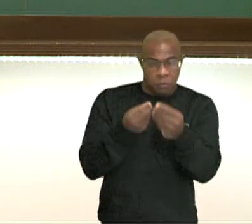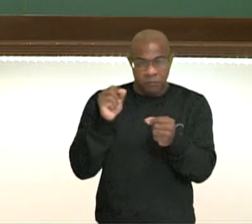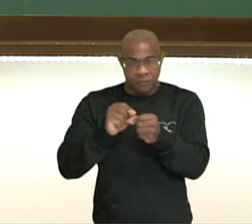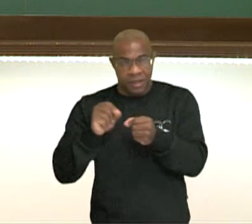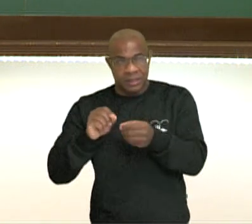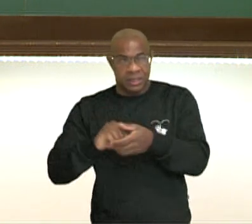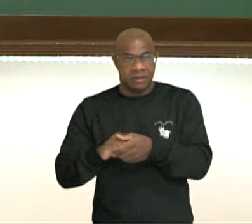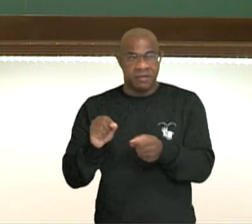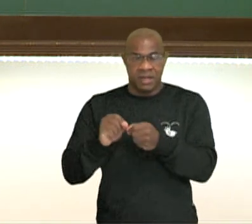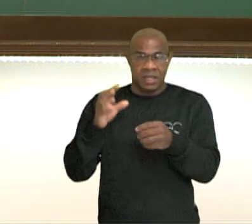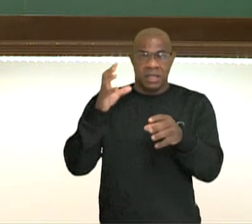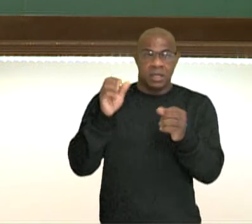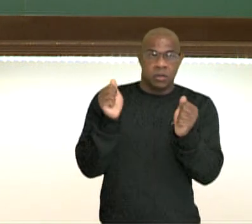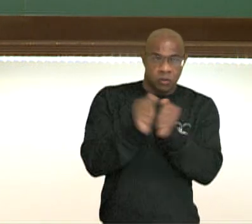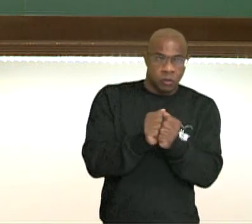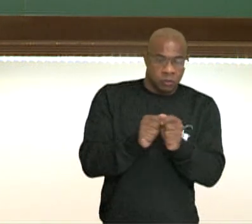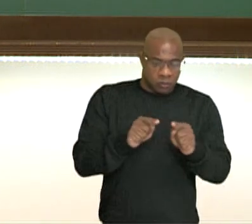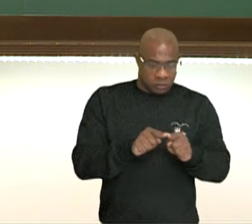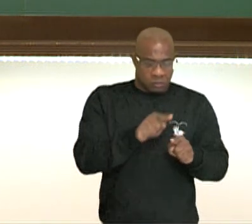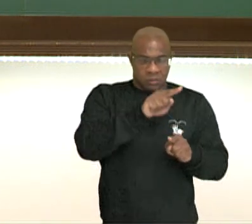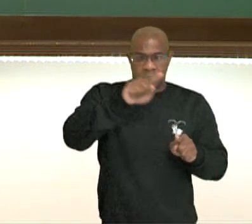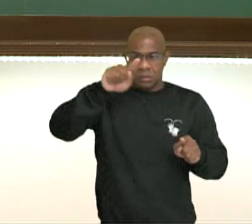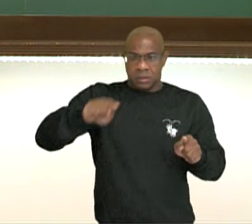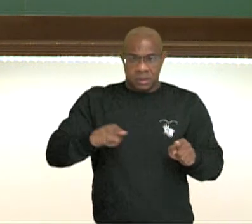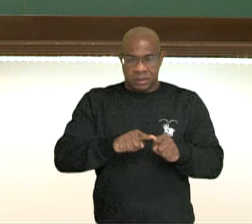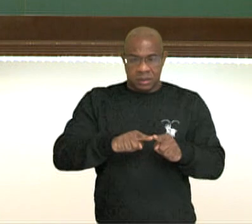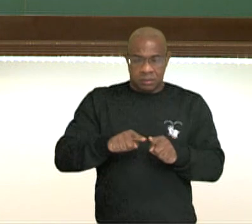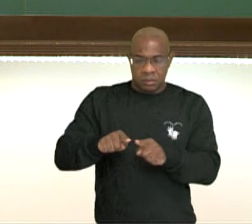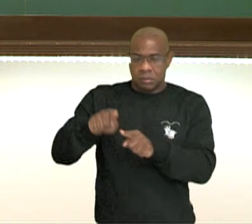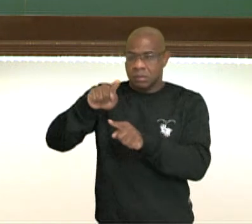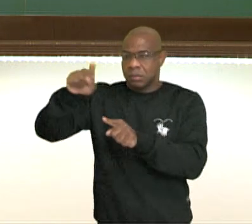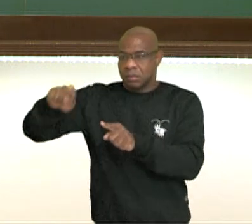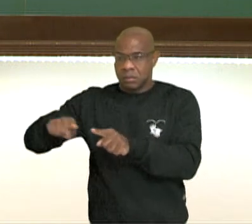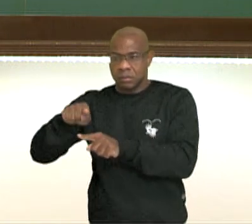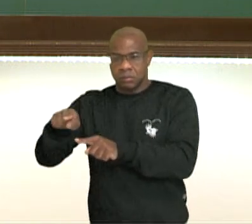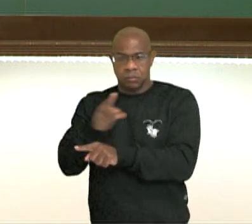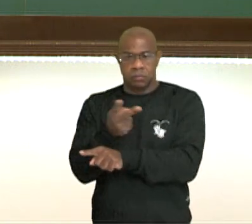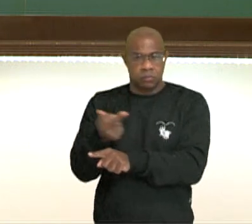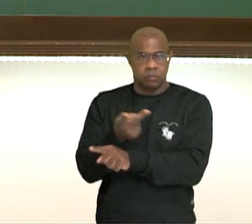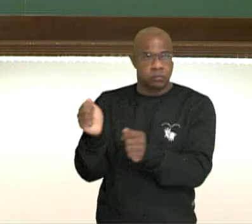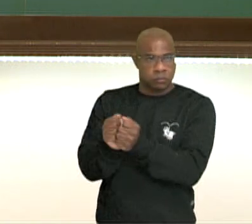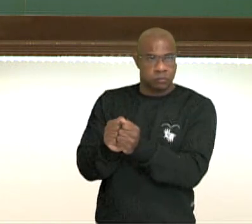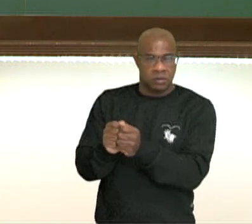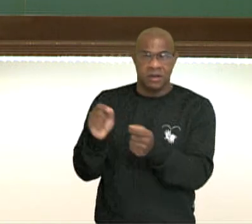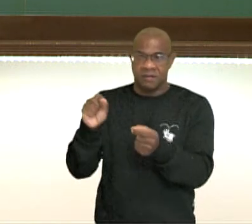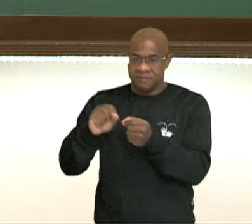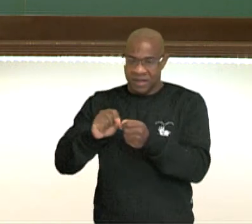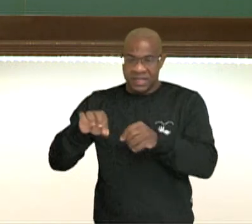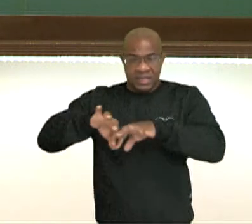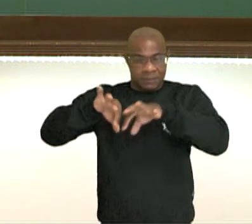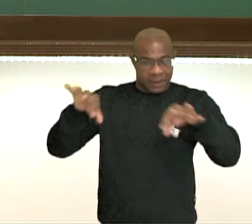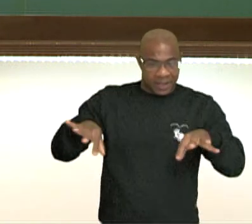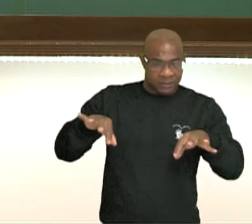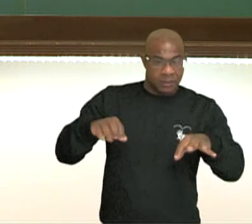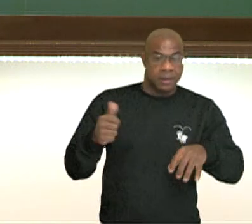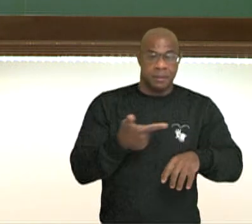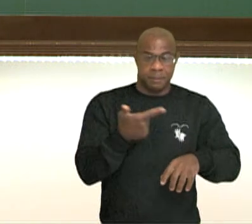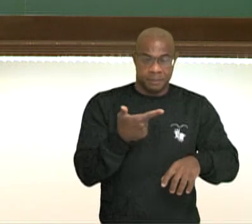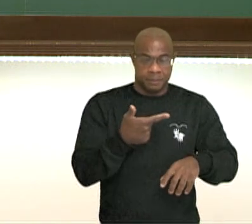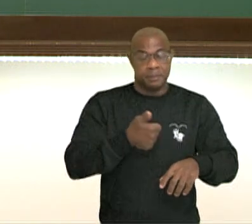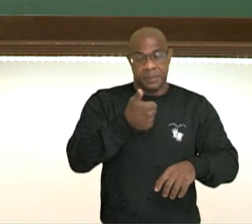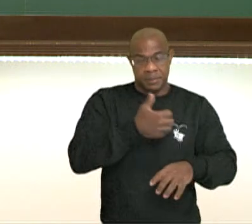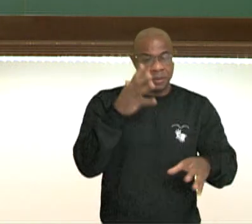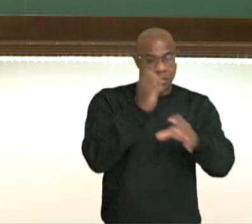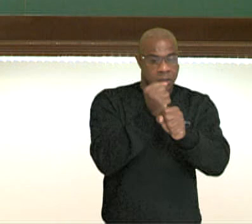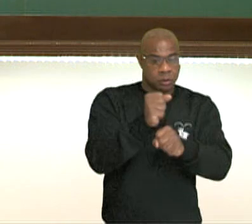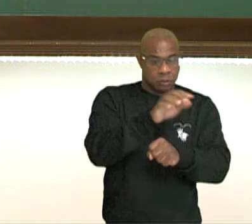tudo junto, o retângulo com o quadrado? É uma possibilidade. Vai fazer separado, primeiro a área do retângulo, e depois a área do